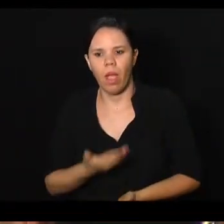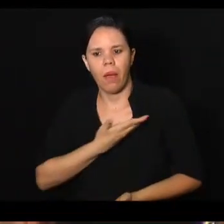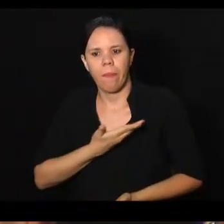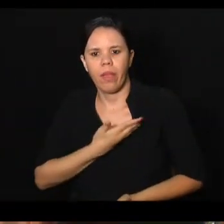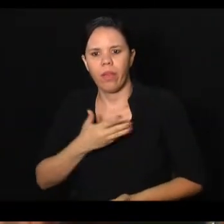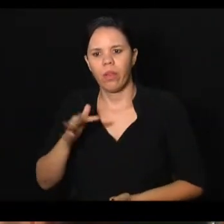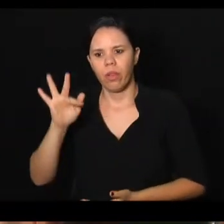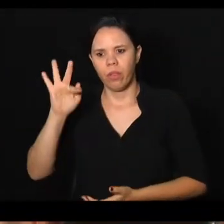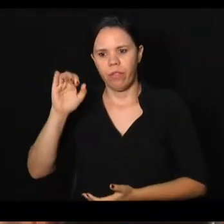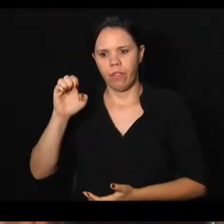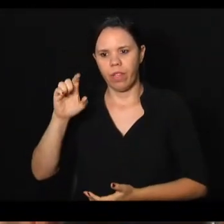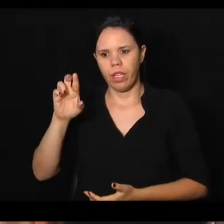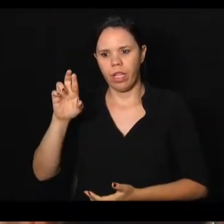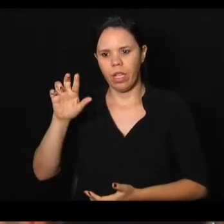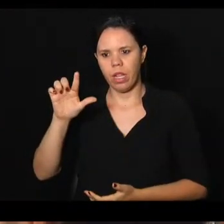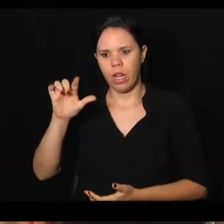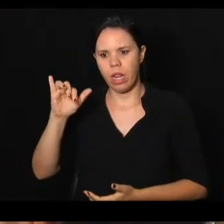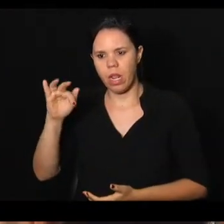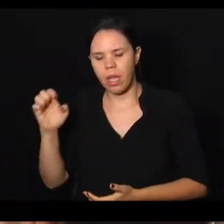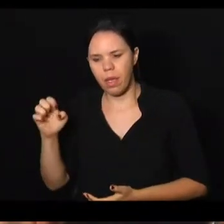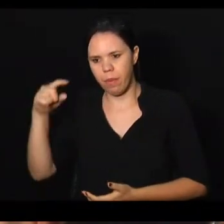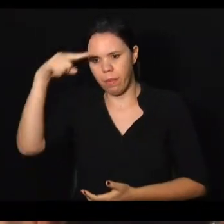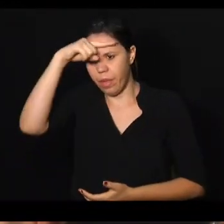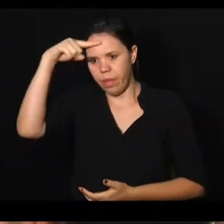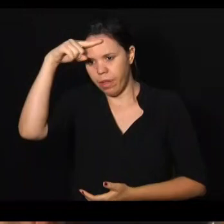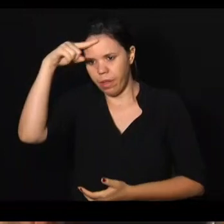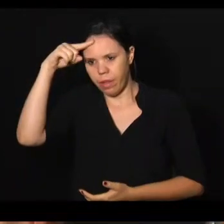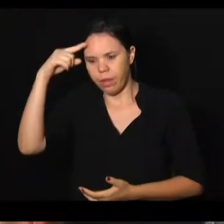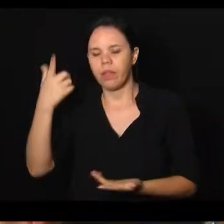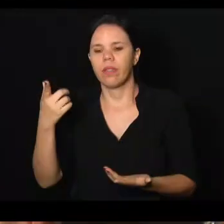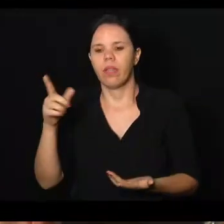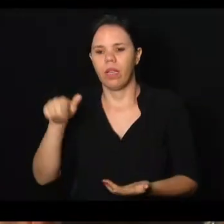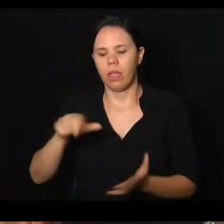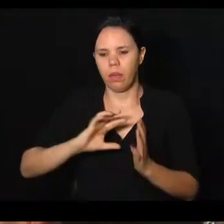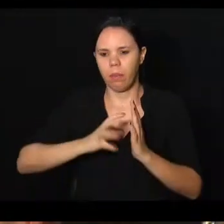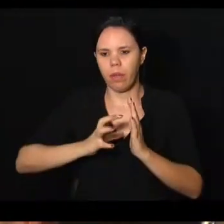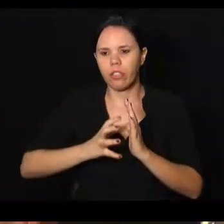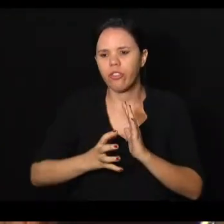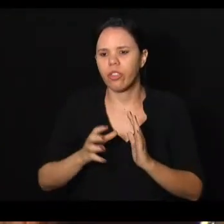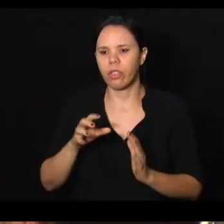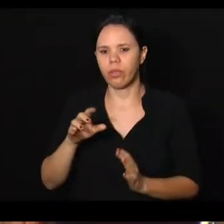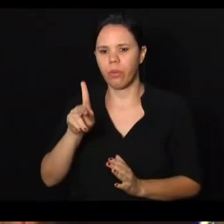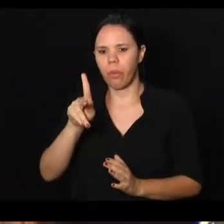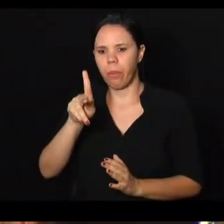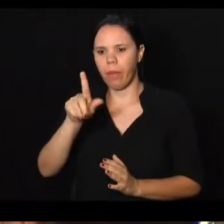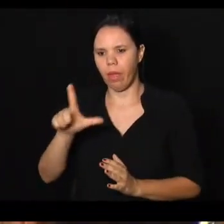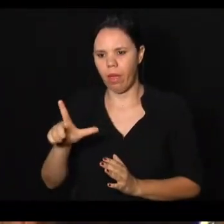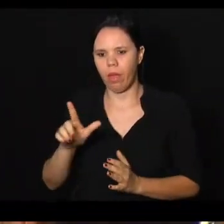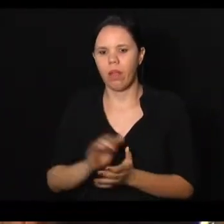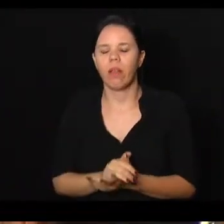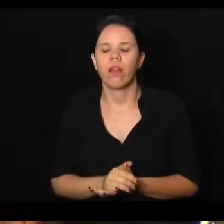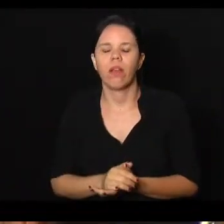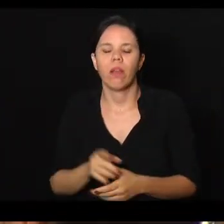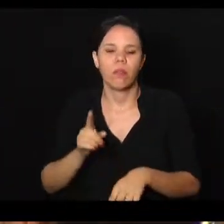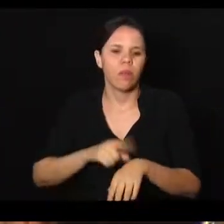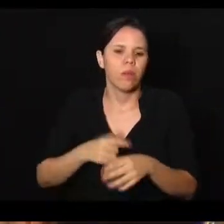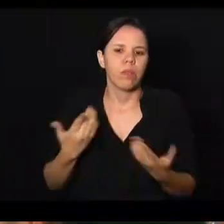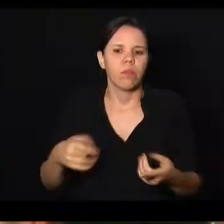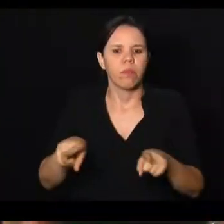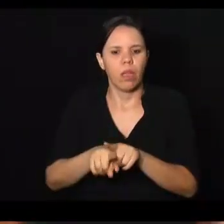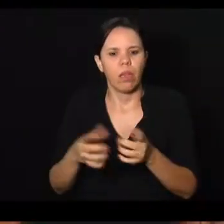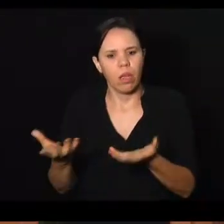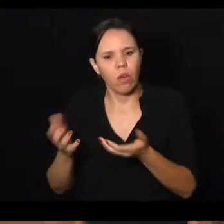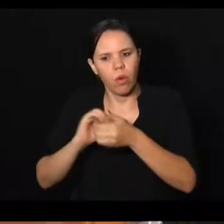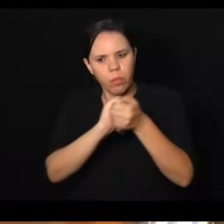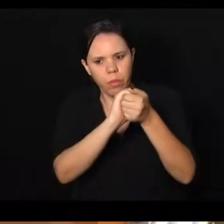Felipe, que é do nosso partido, do PL, aqui de Campinas. Eu gostaria, neste momento, cumprimentar os